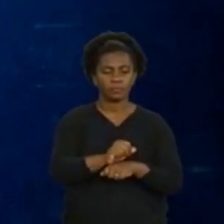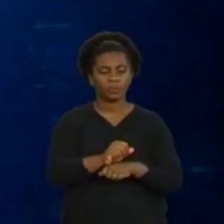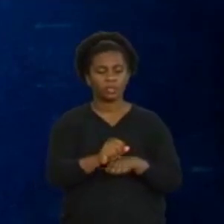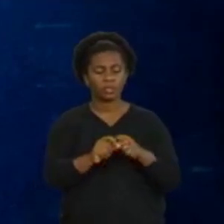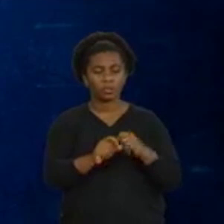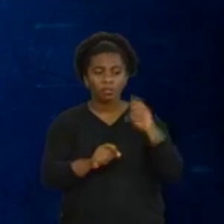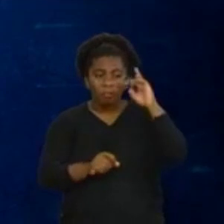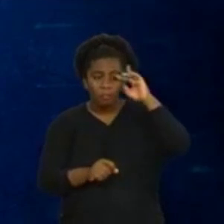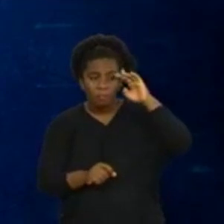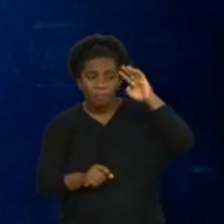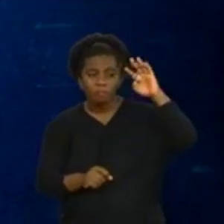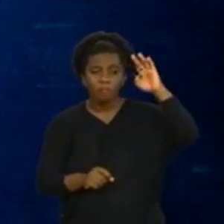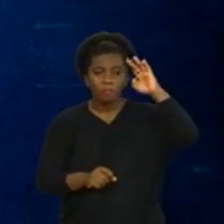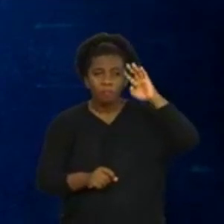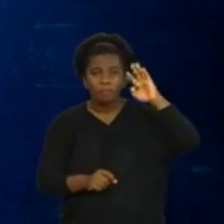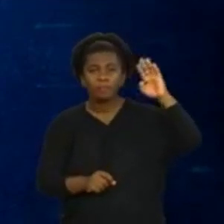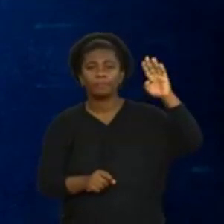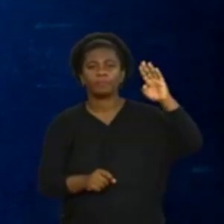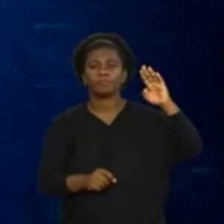visão,